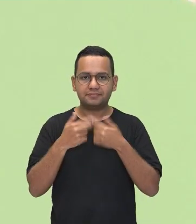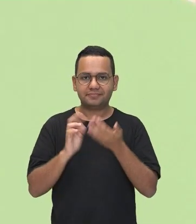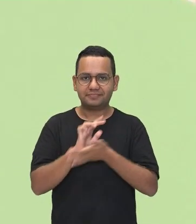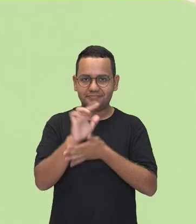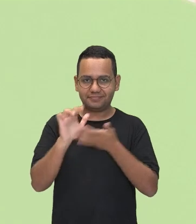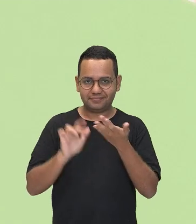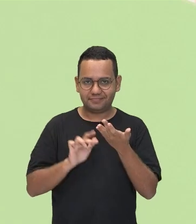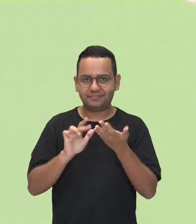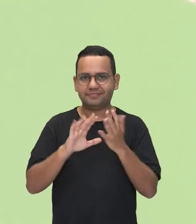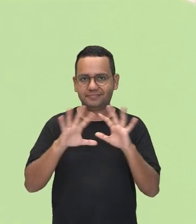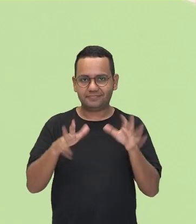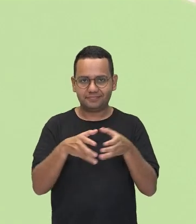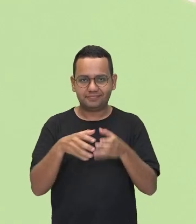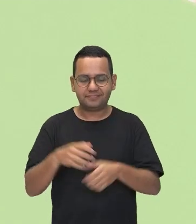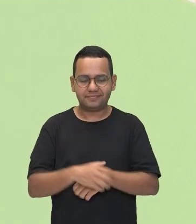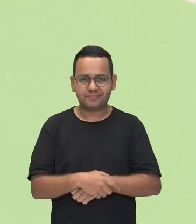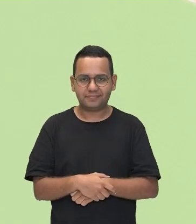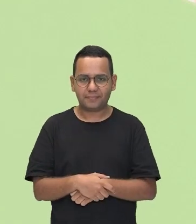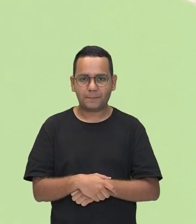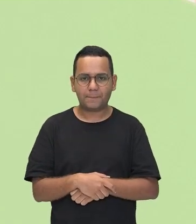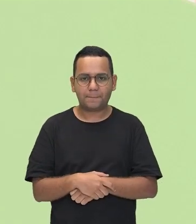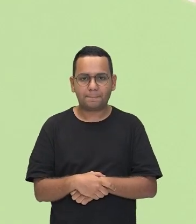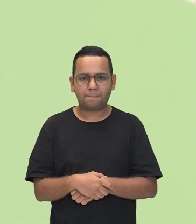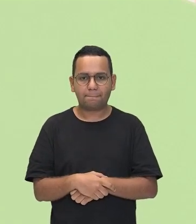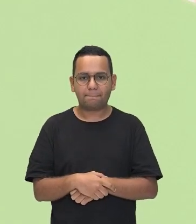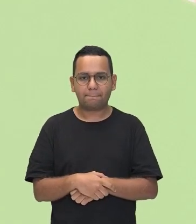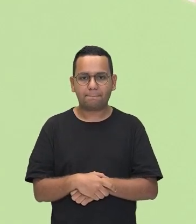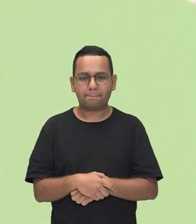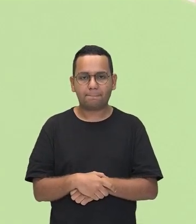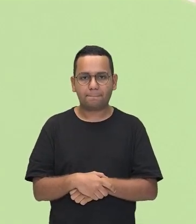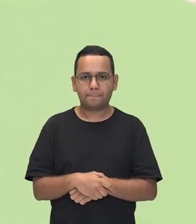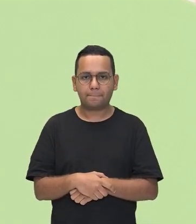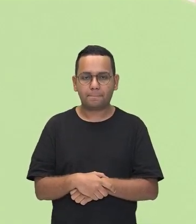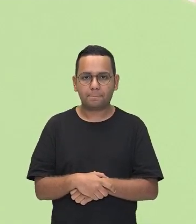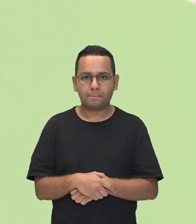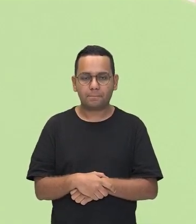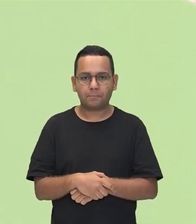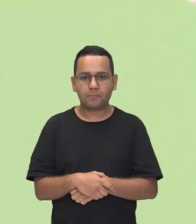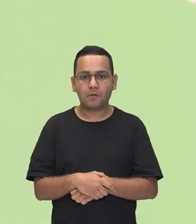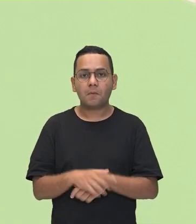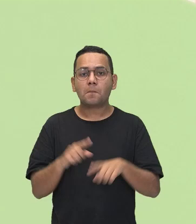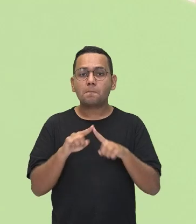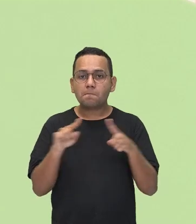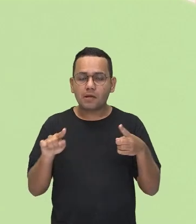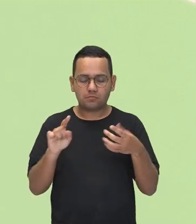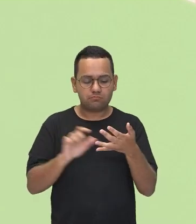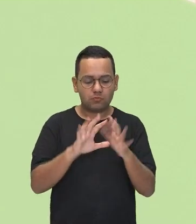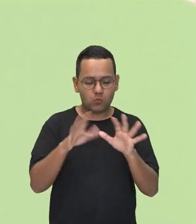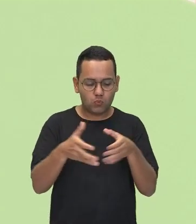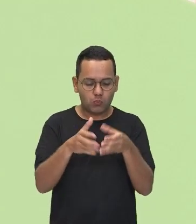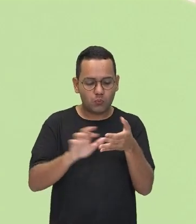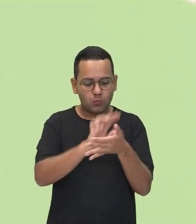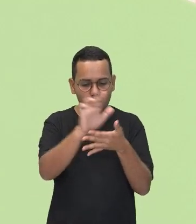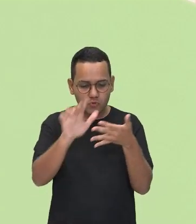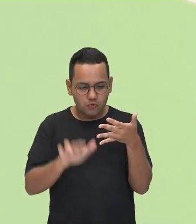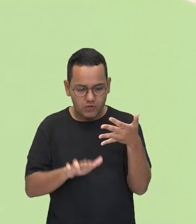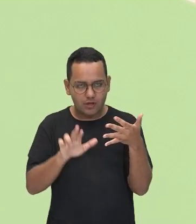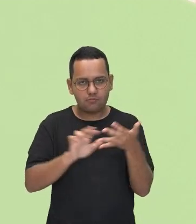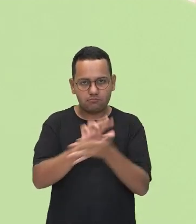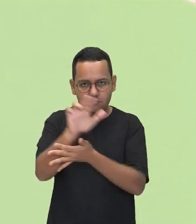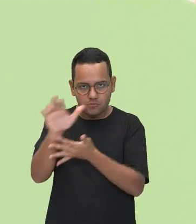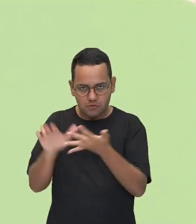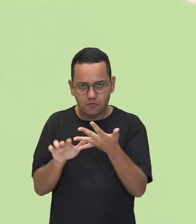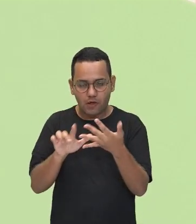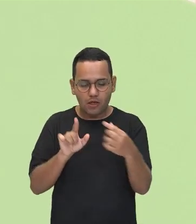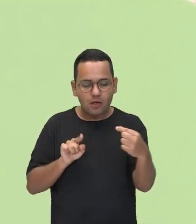diversidade biológica ela é um exemplo de quanto essa adaptação ao meio permitiu